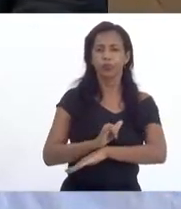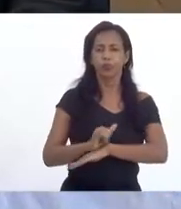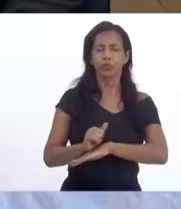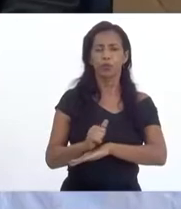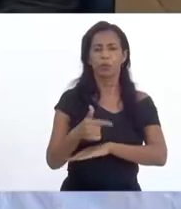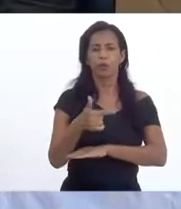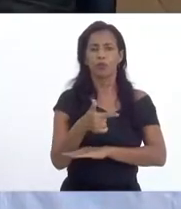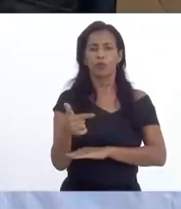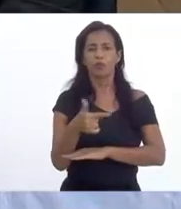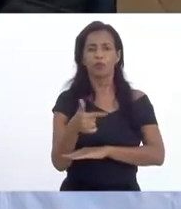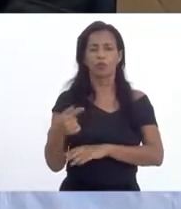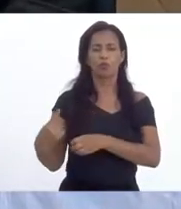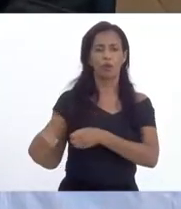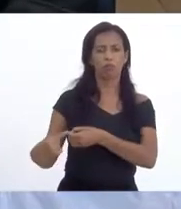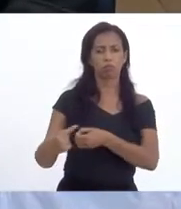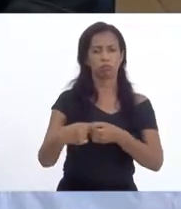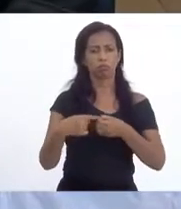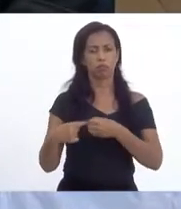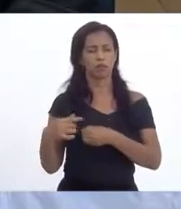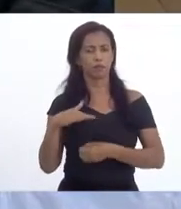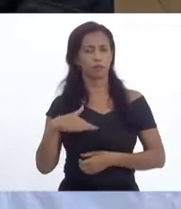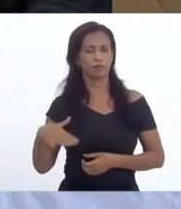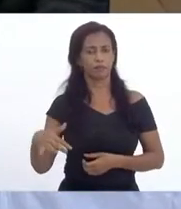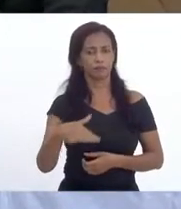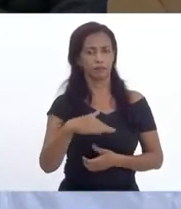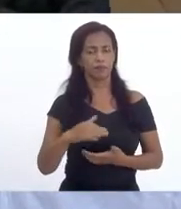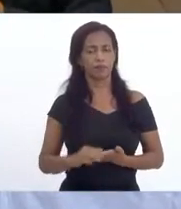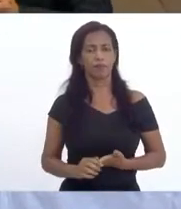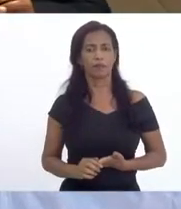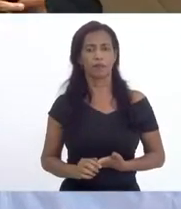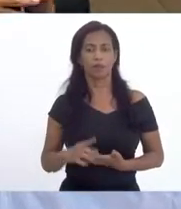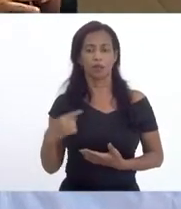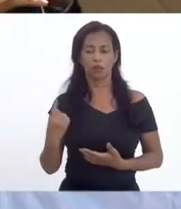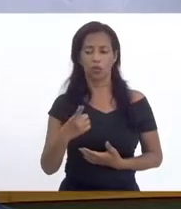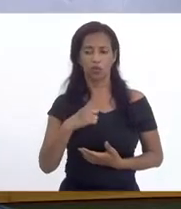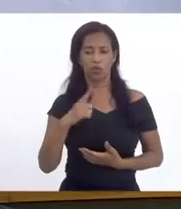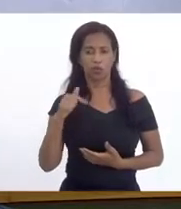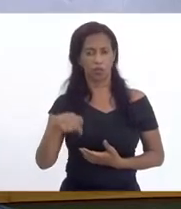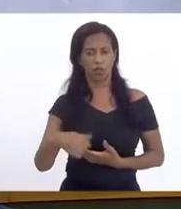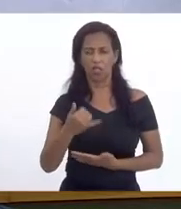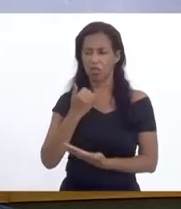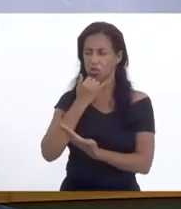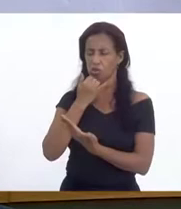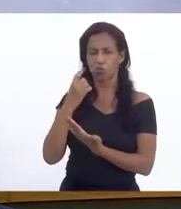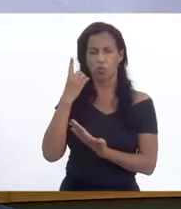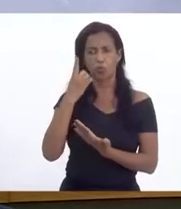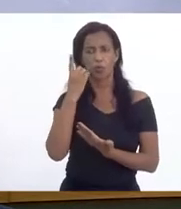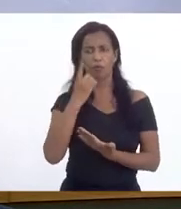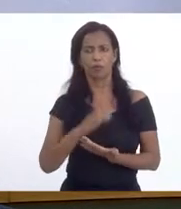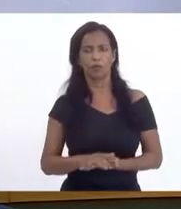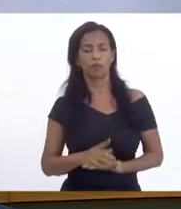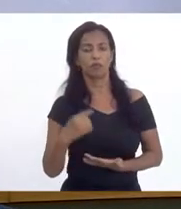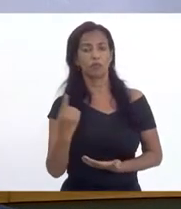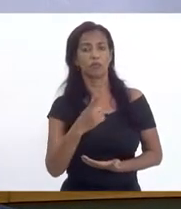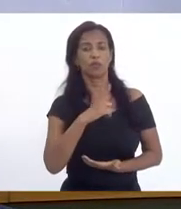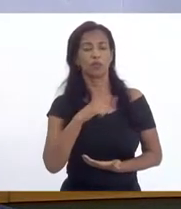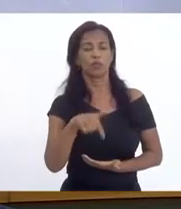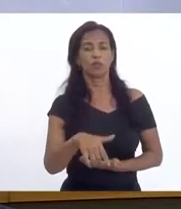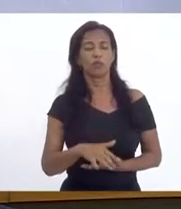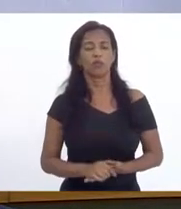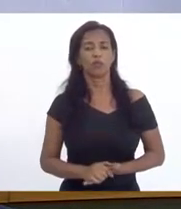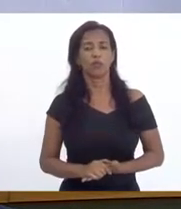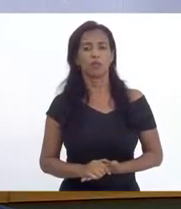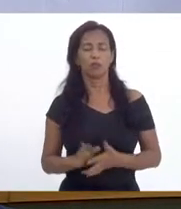os 22 municípios dessas duas regiões. Nós temos aqui, desculpe o deputado Luciano, nós temos aqui